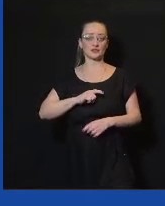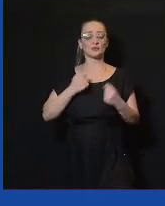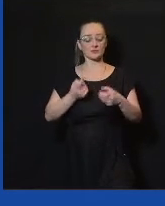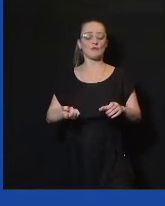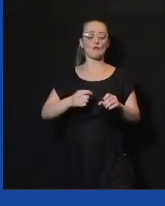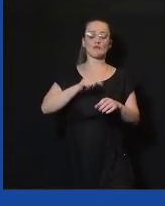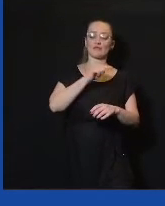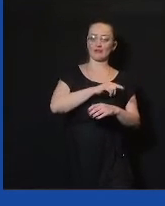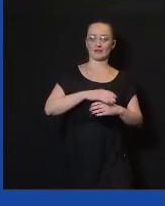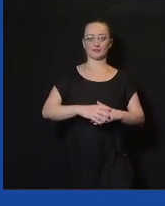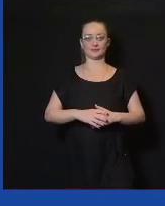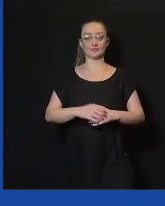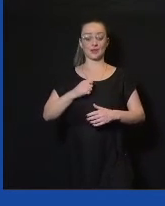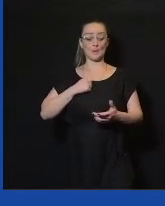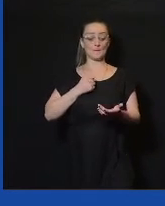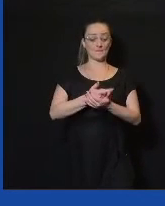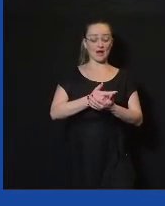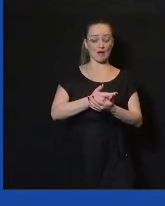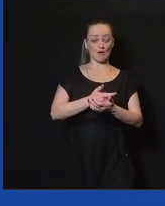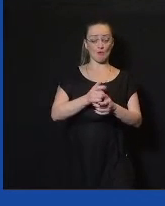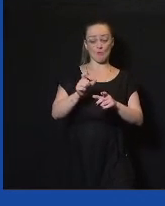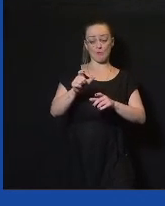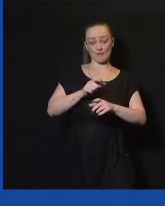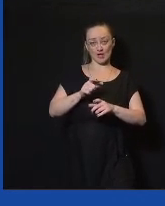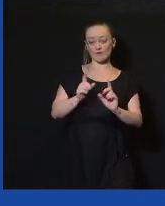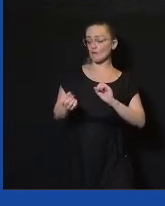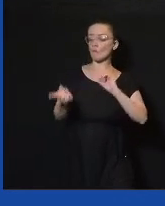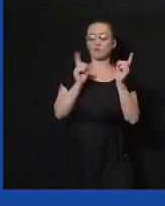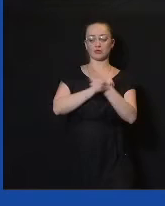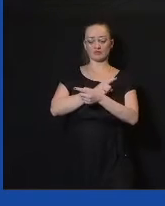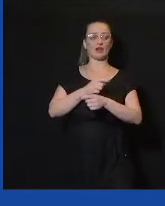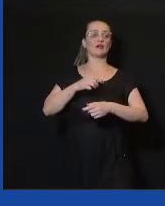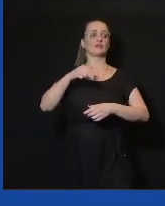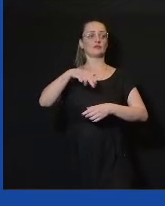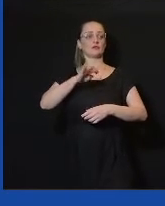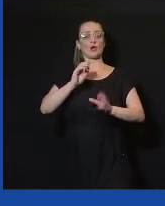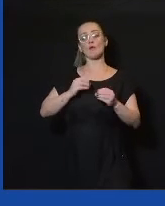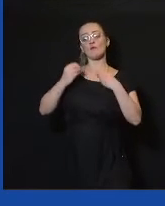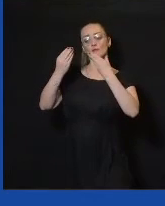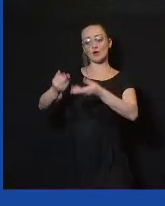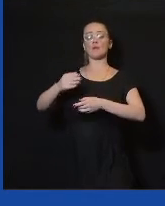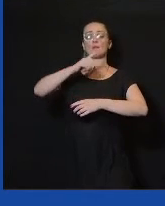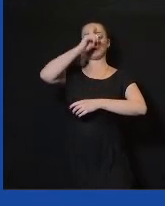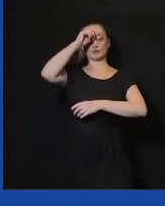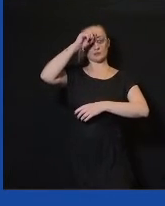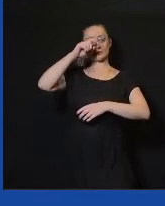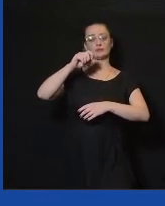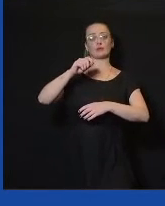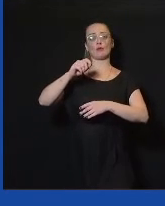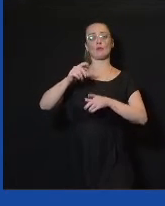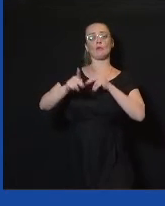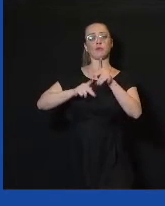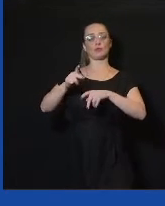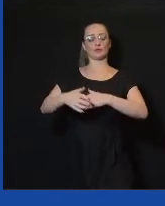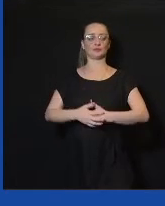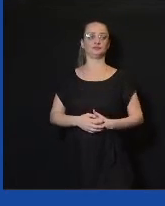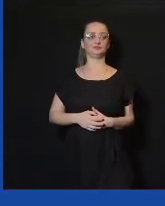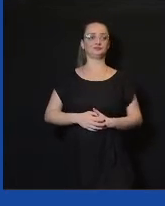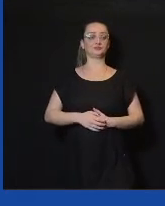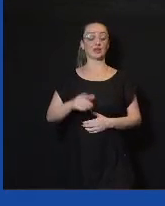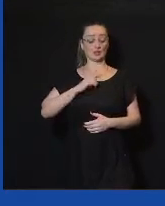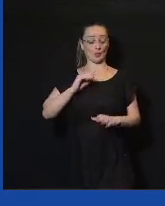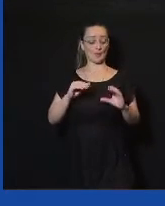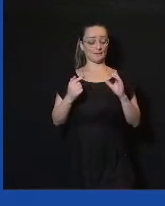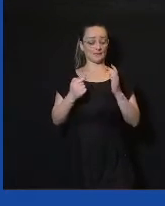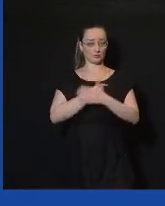Se as pessoas pagam caro num plano de saúde, vamos reverter essa nota fiscal para os hospitais públicos. Sim. Você acha, chegou uma pergunta aqui que é